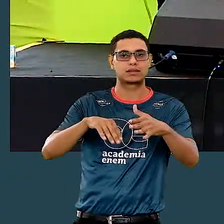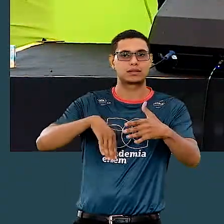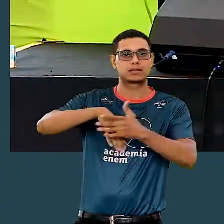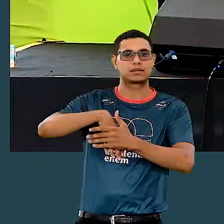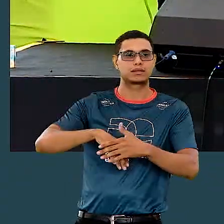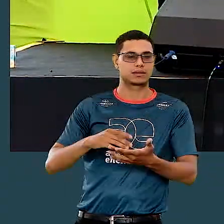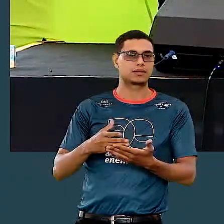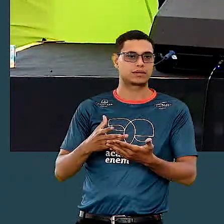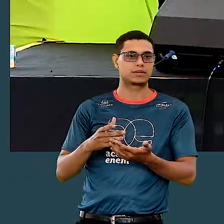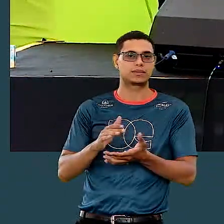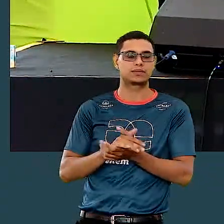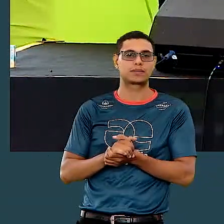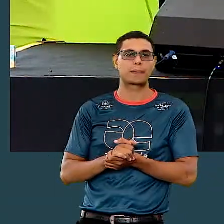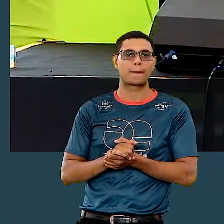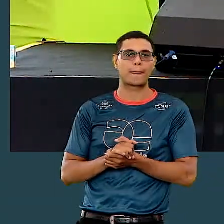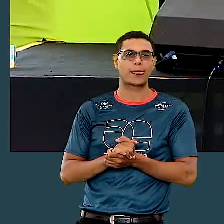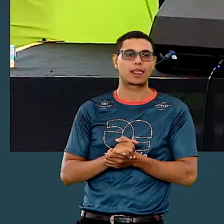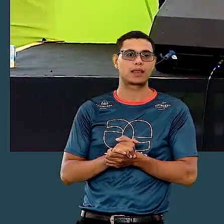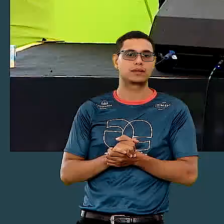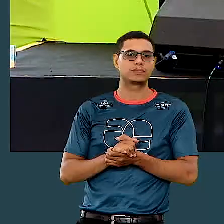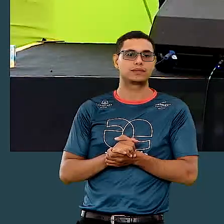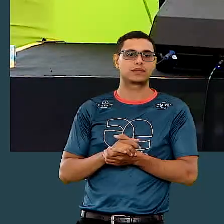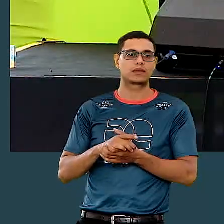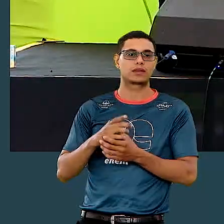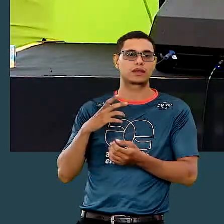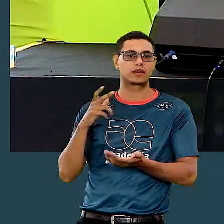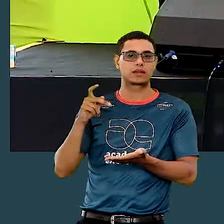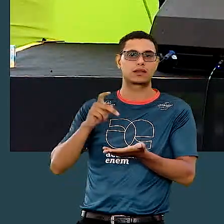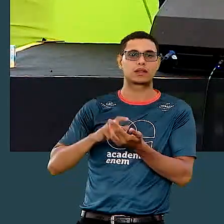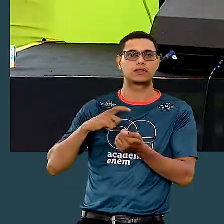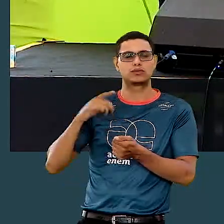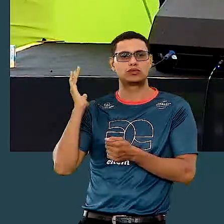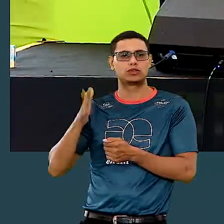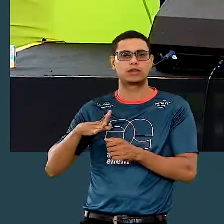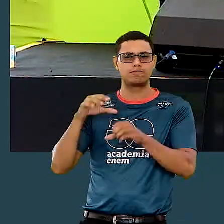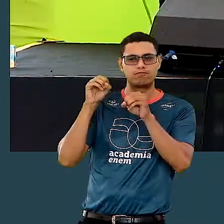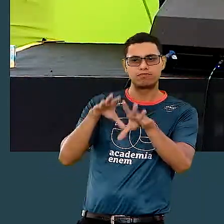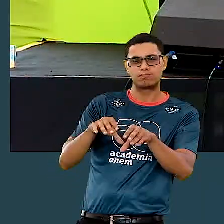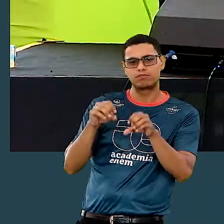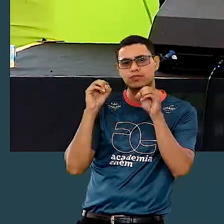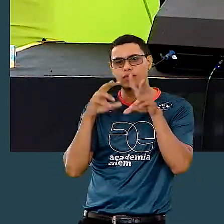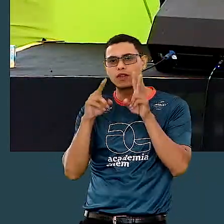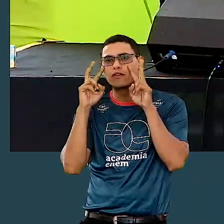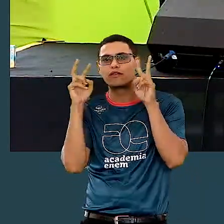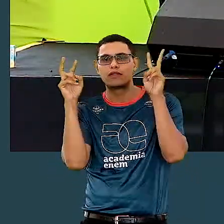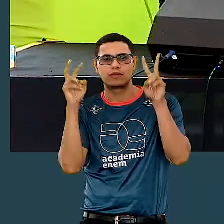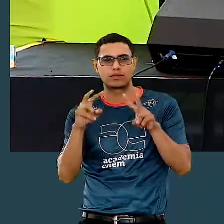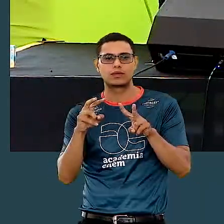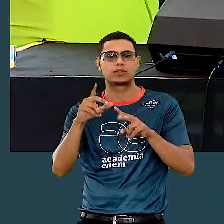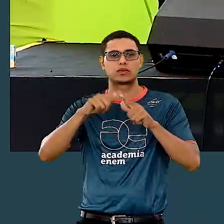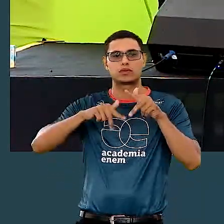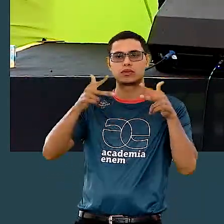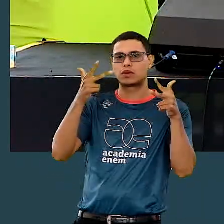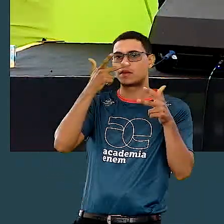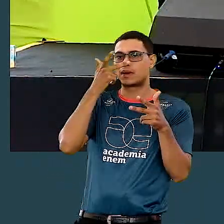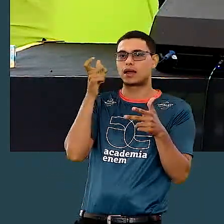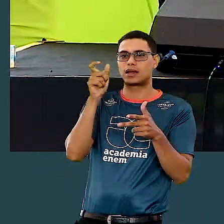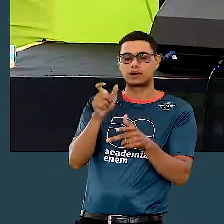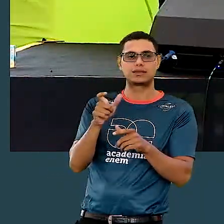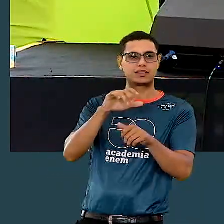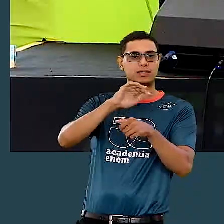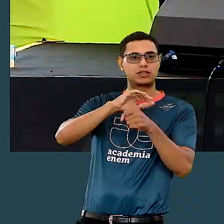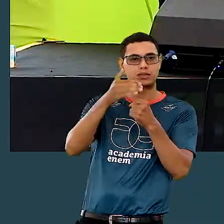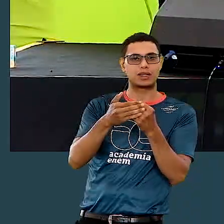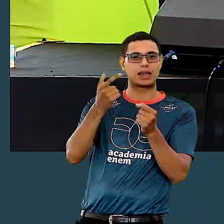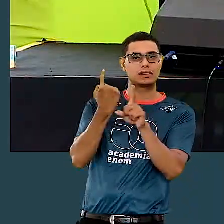querido Márcio Miquiles, e aí eu tinha visto o Miquiles dando aula aqui, né, nesse espaço, num espaço como esse da Academia Enem, num programa